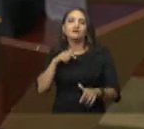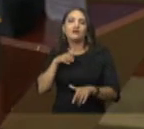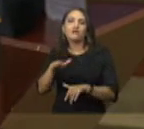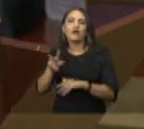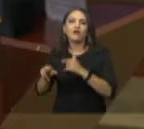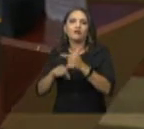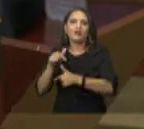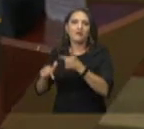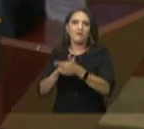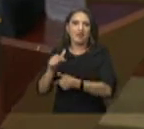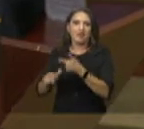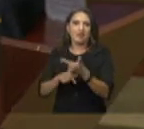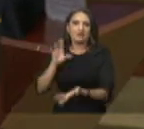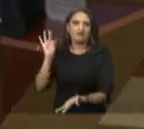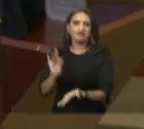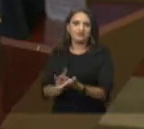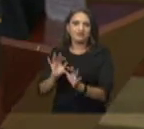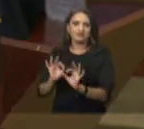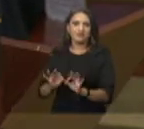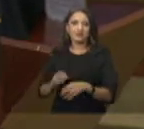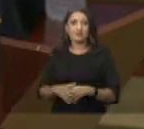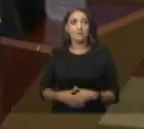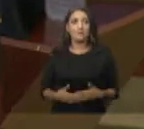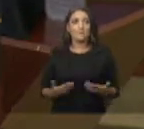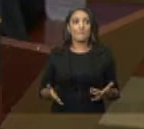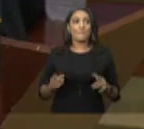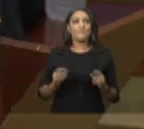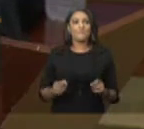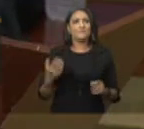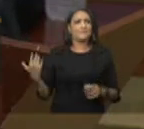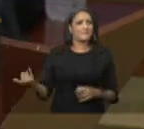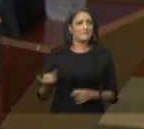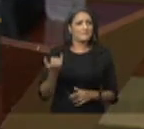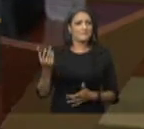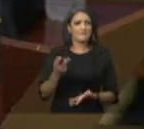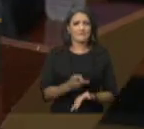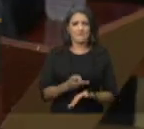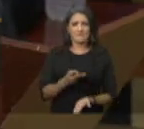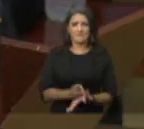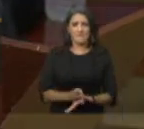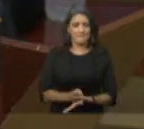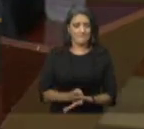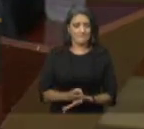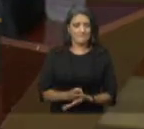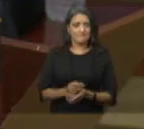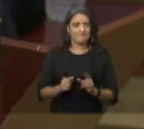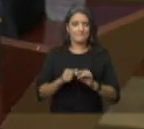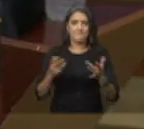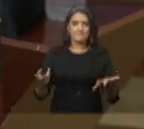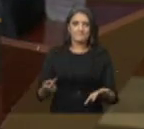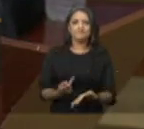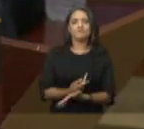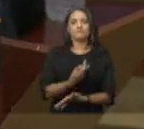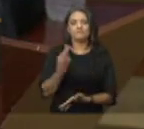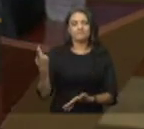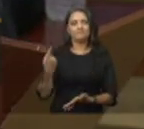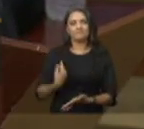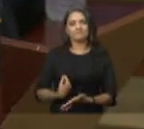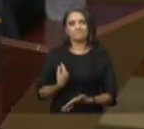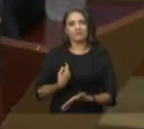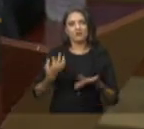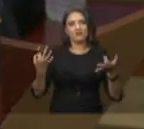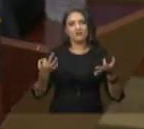ou seja trata-se de providência indispensável a plena realização da existência digna